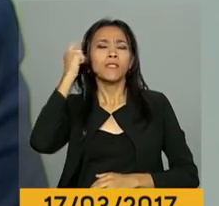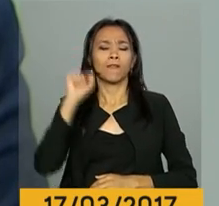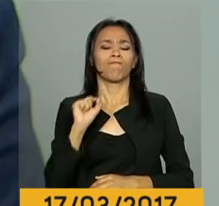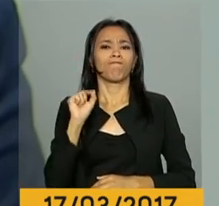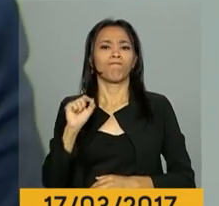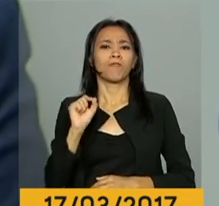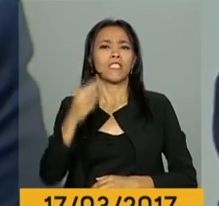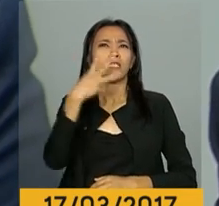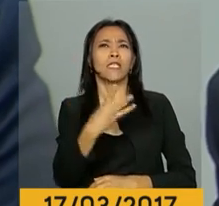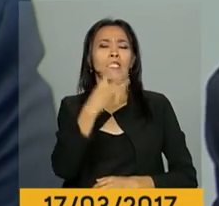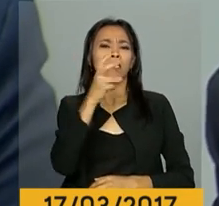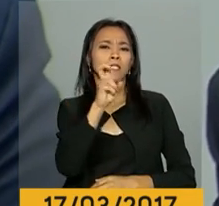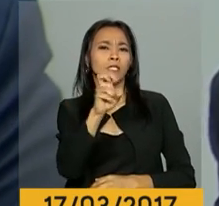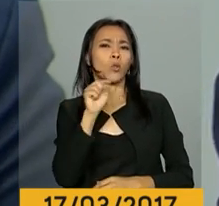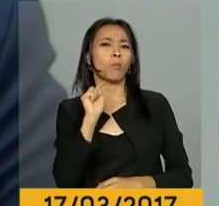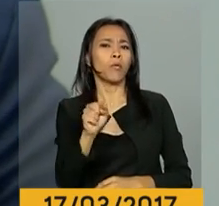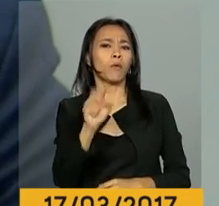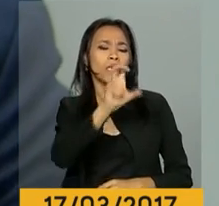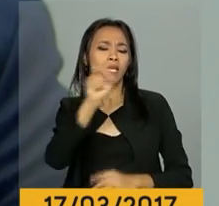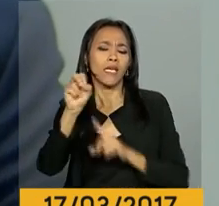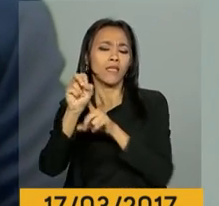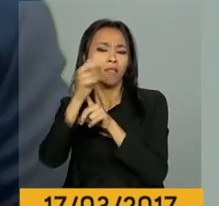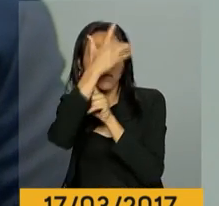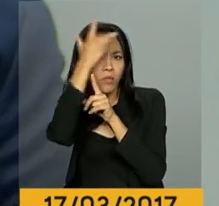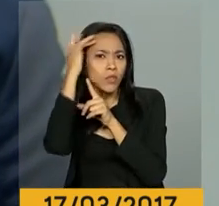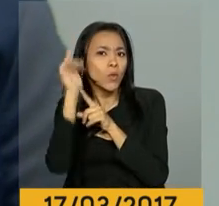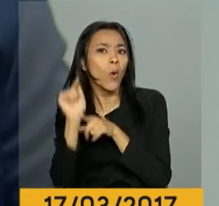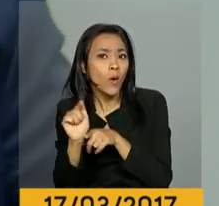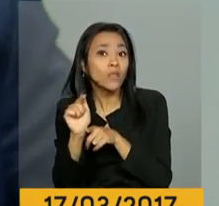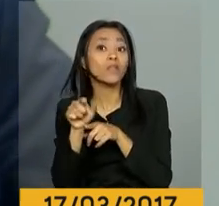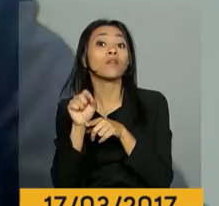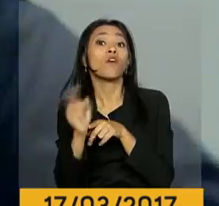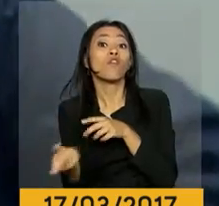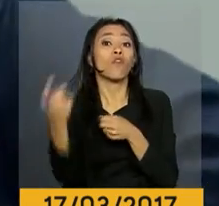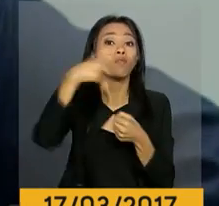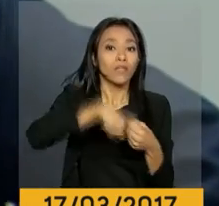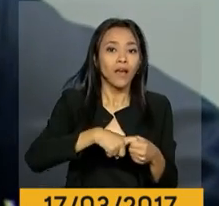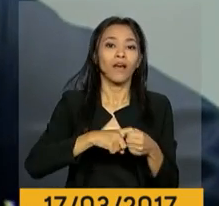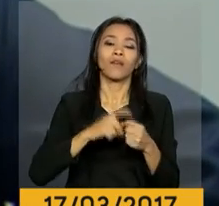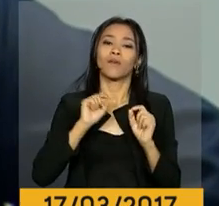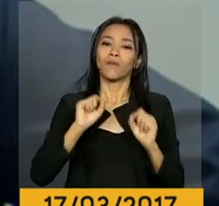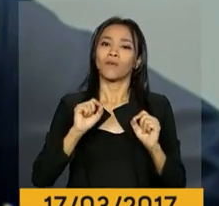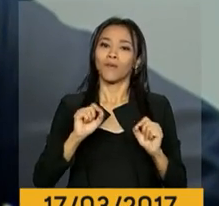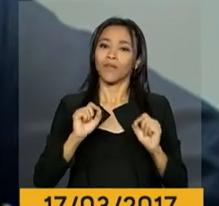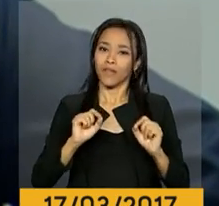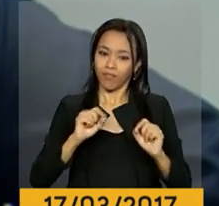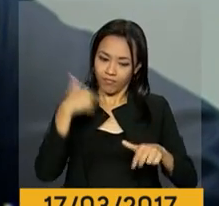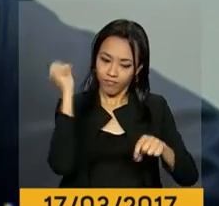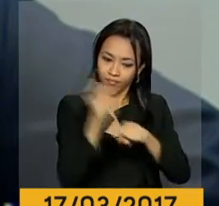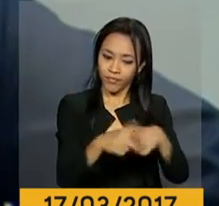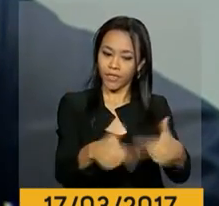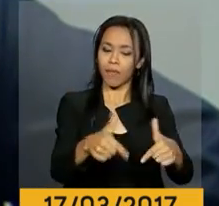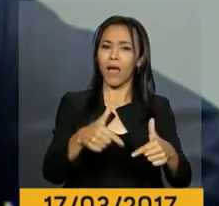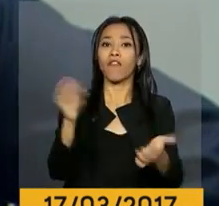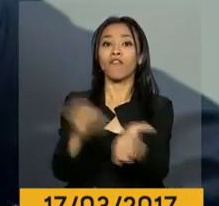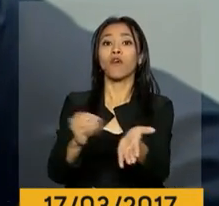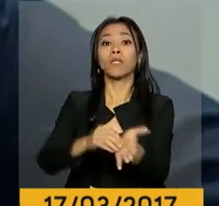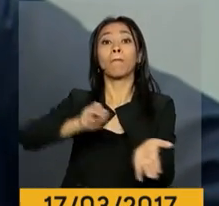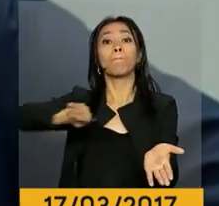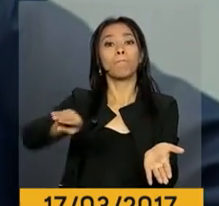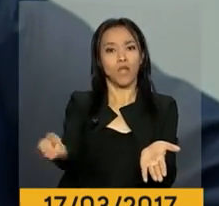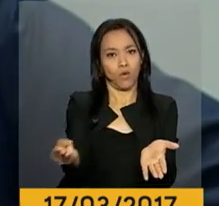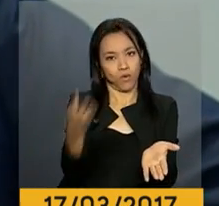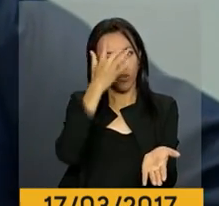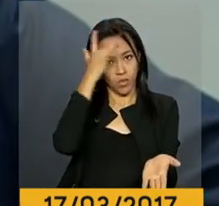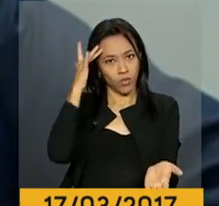interessante, 35.500 pessoas retomaram a dignidade das suas vidas. Ainda faltam milhões,